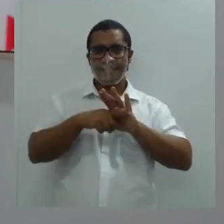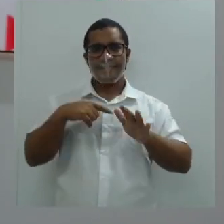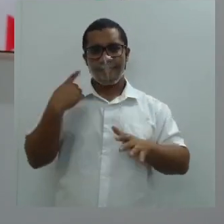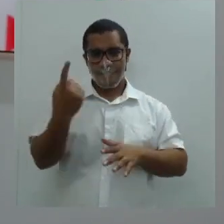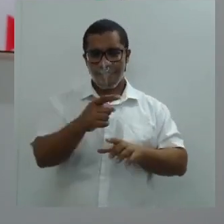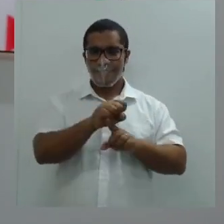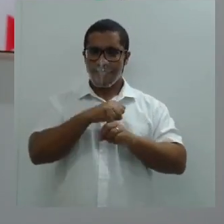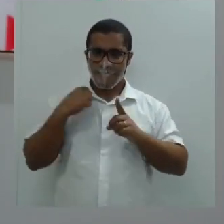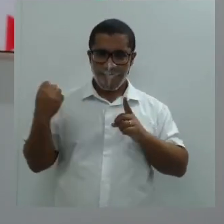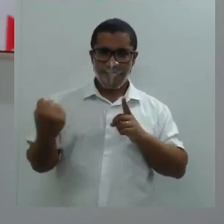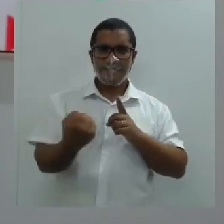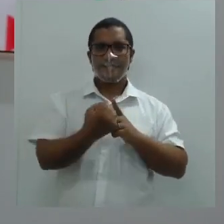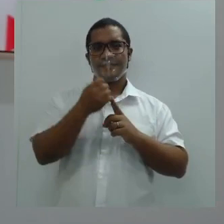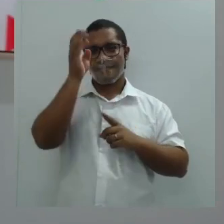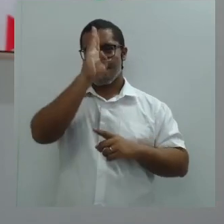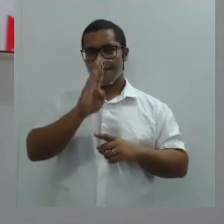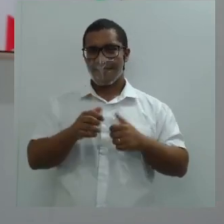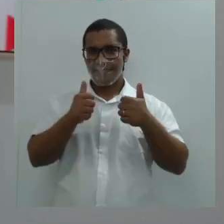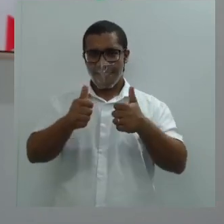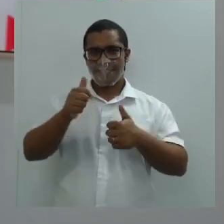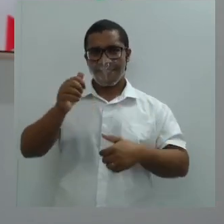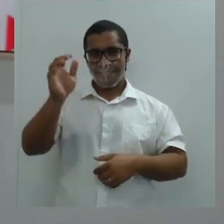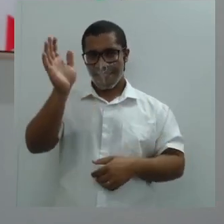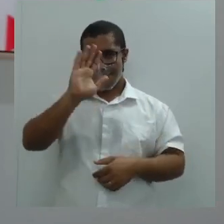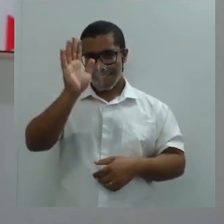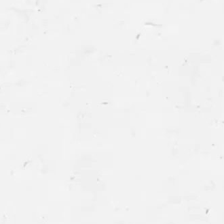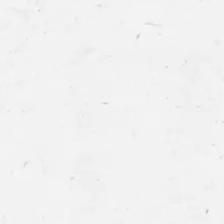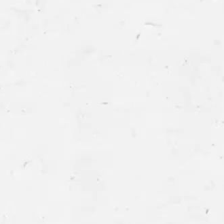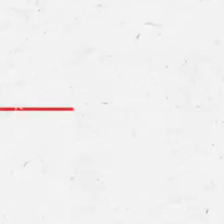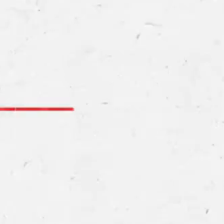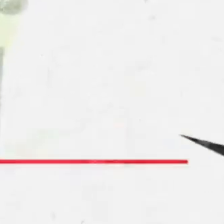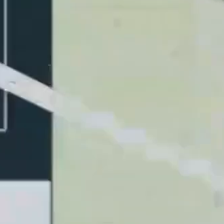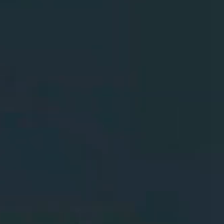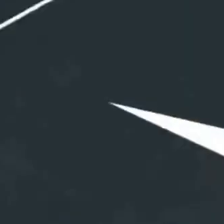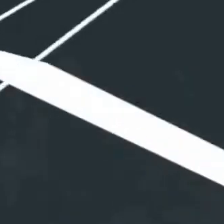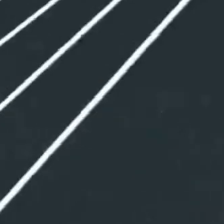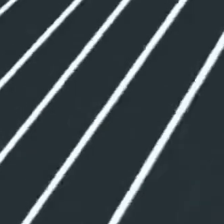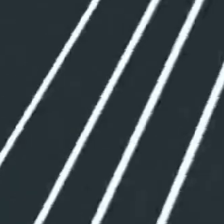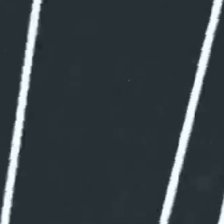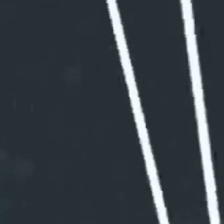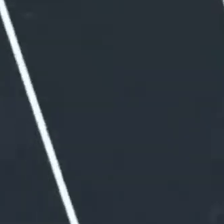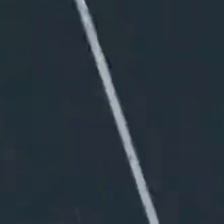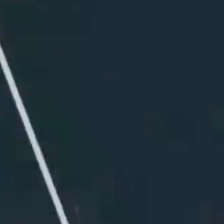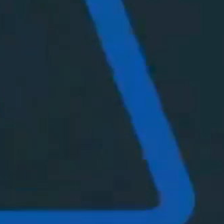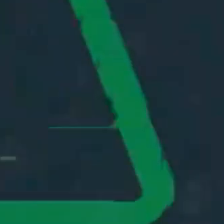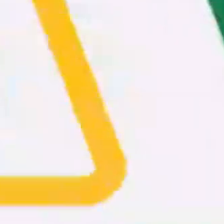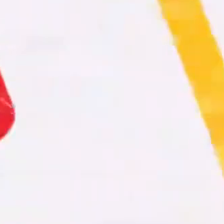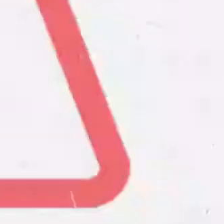nossa sociedade brasileira. Até a próxima aula.